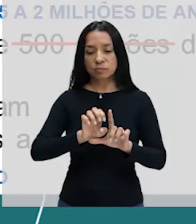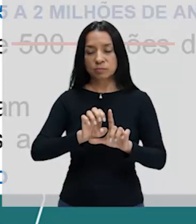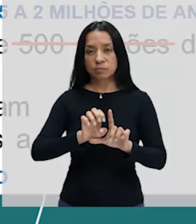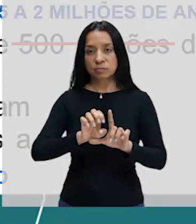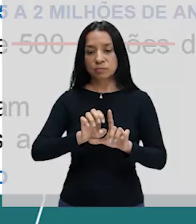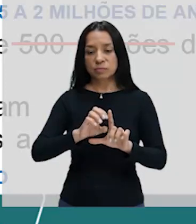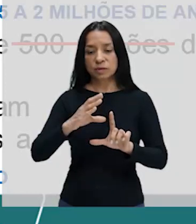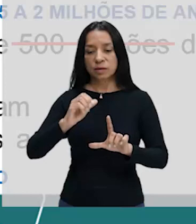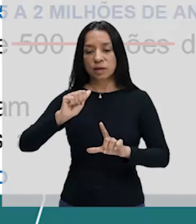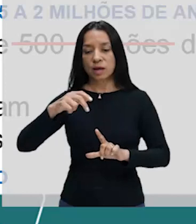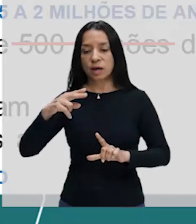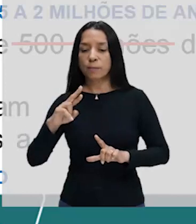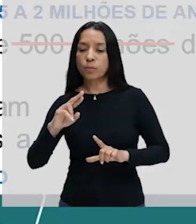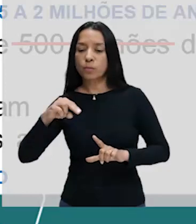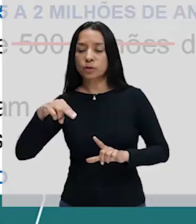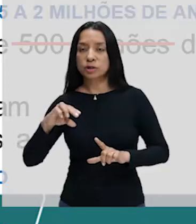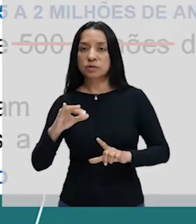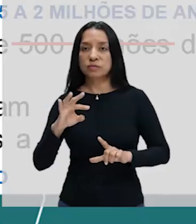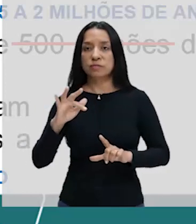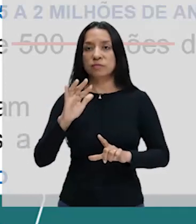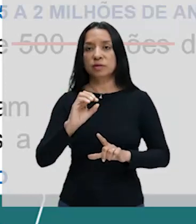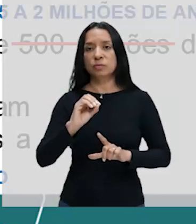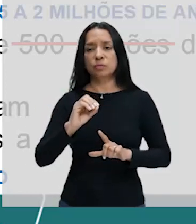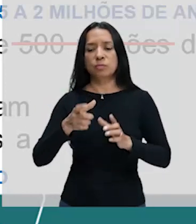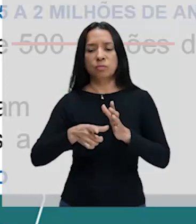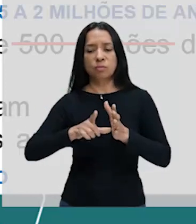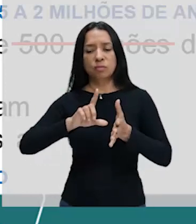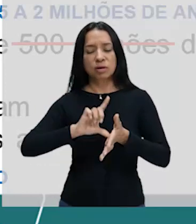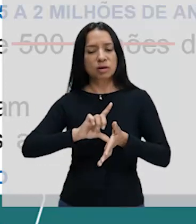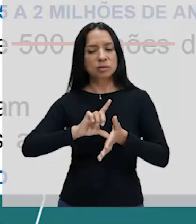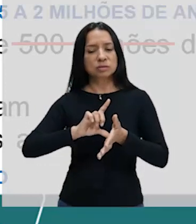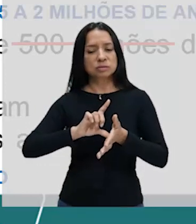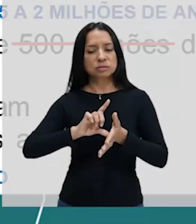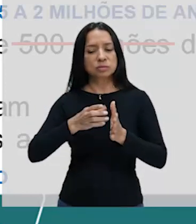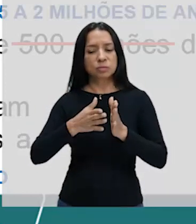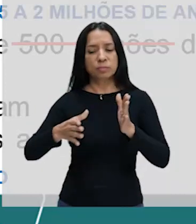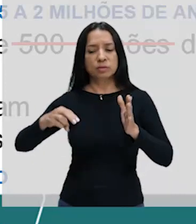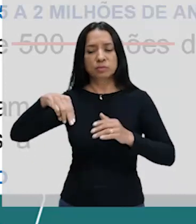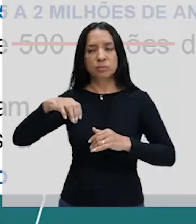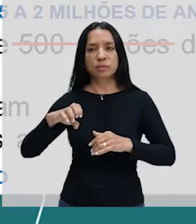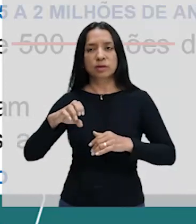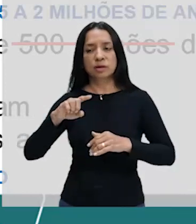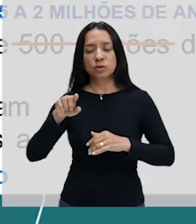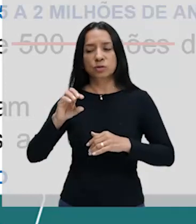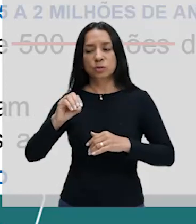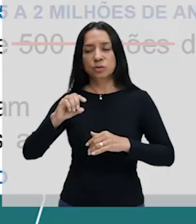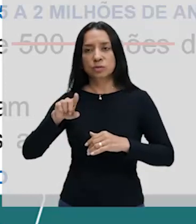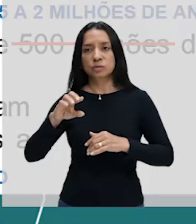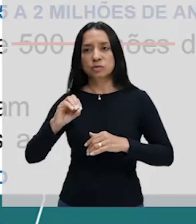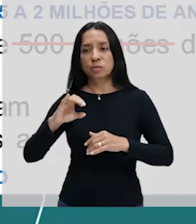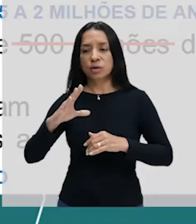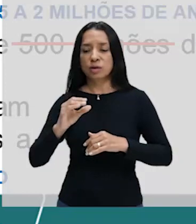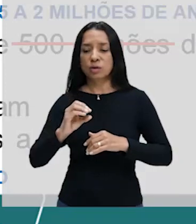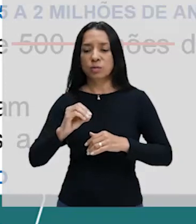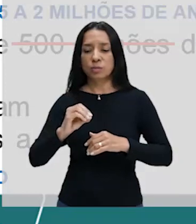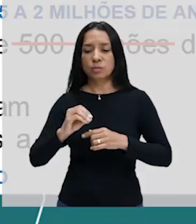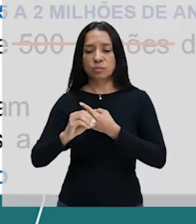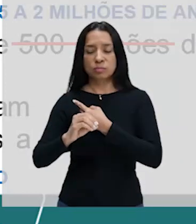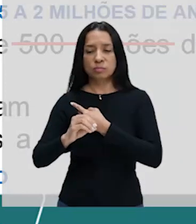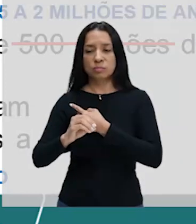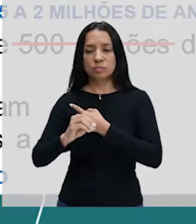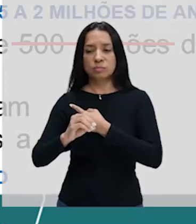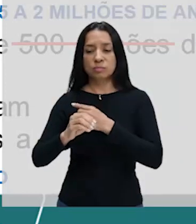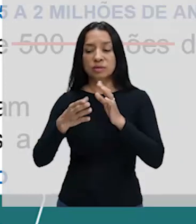aqui, ó, carbonífero veio bem antes do Mesozoico, né? O carbonífero, ele é da era paleozoica.